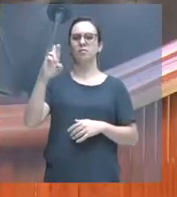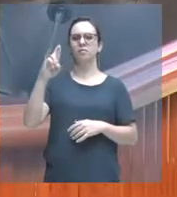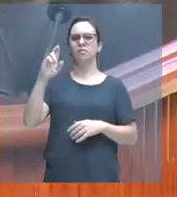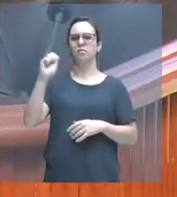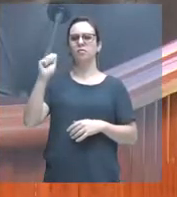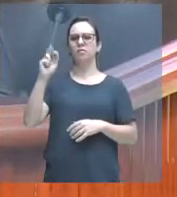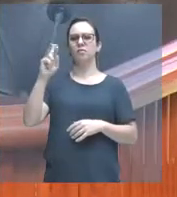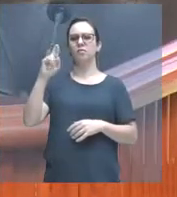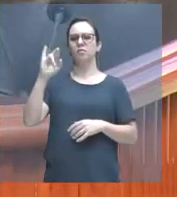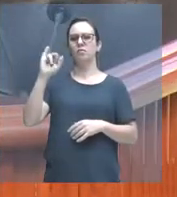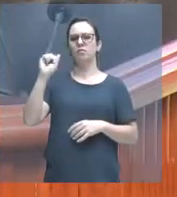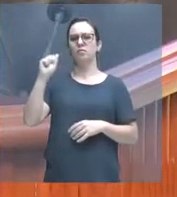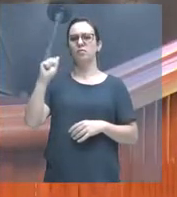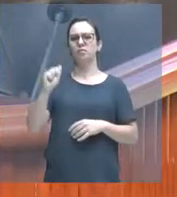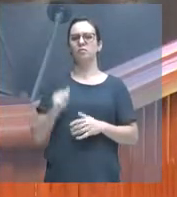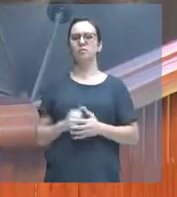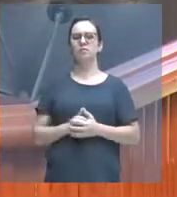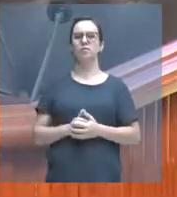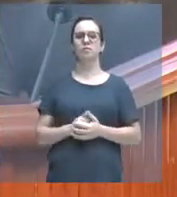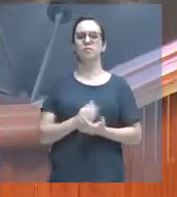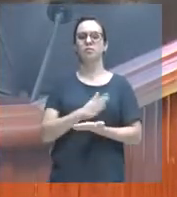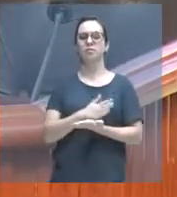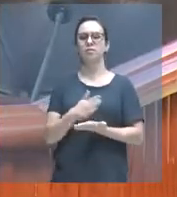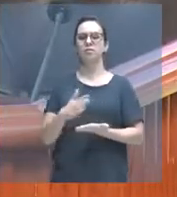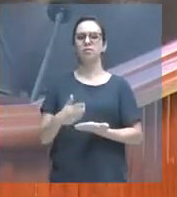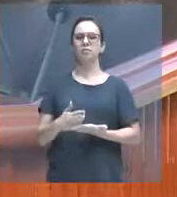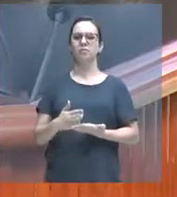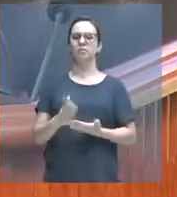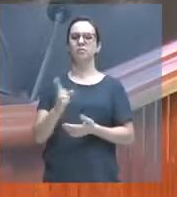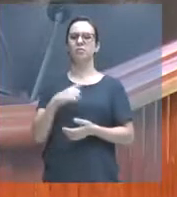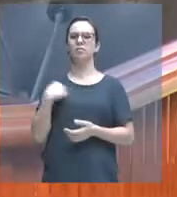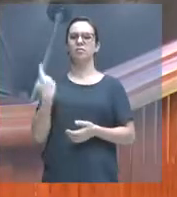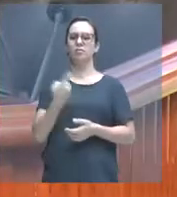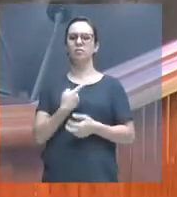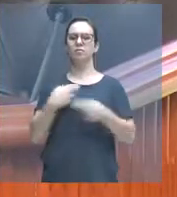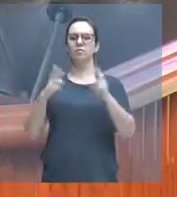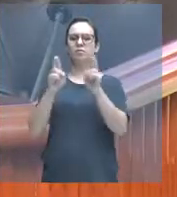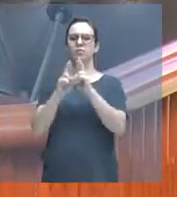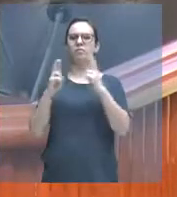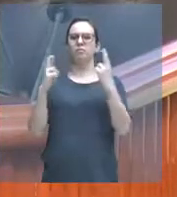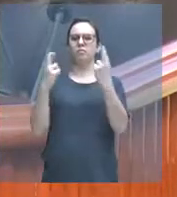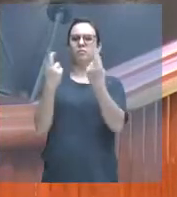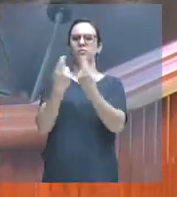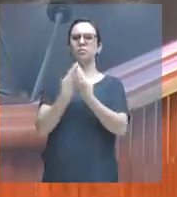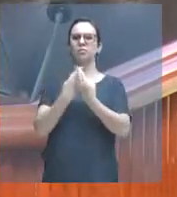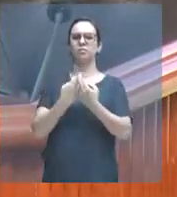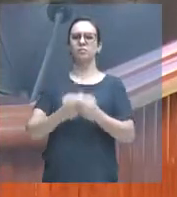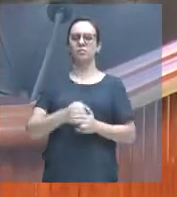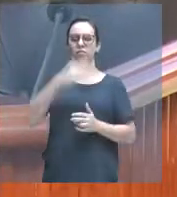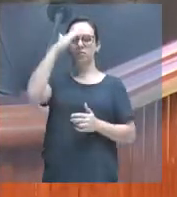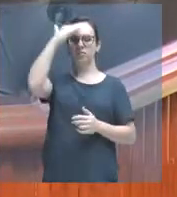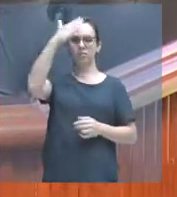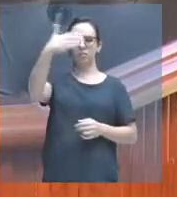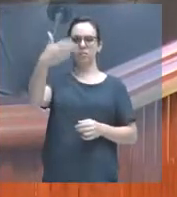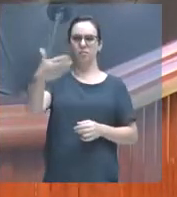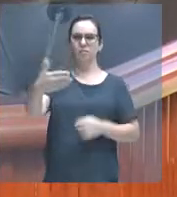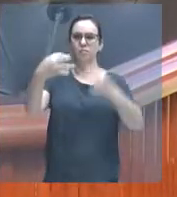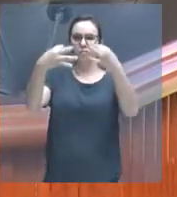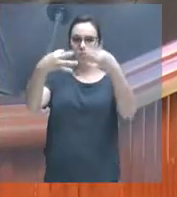Vamos definitivamente iniciar a nossa sessão solene de homenagem